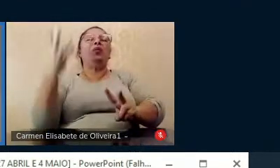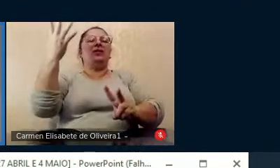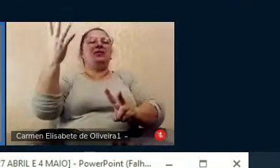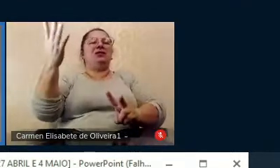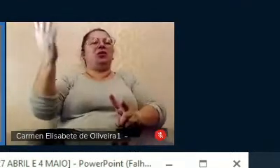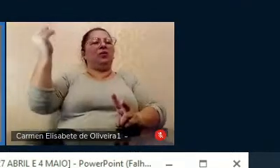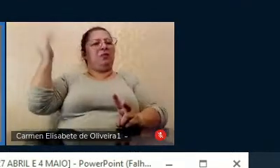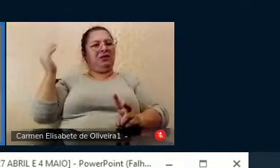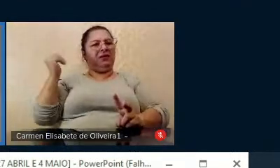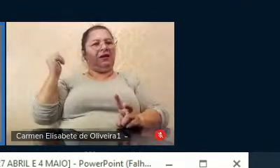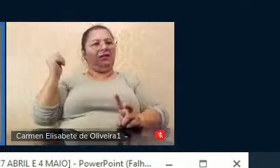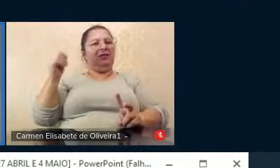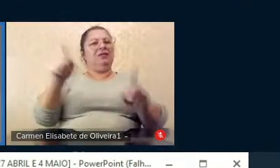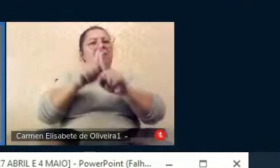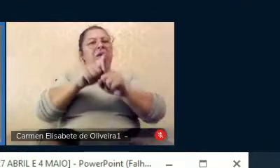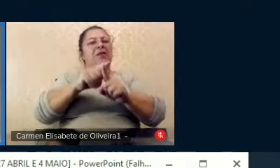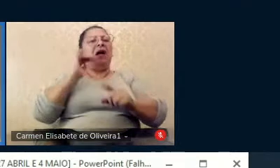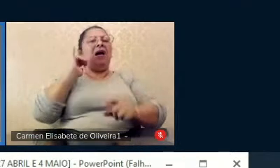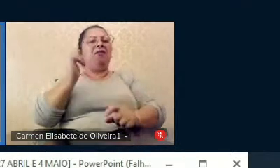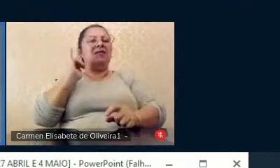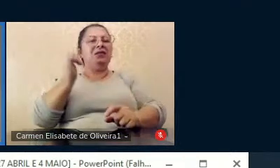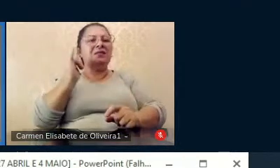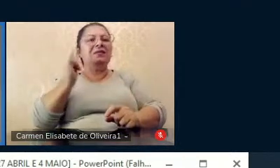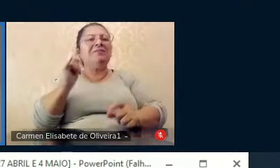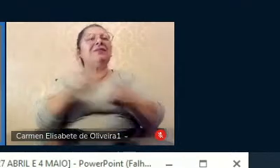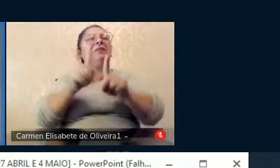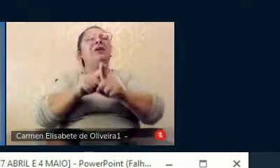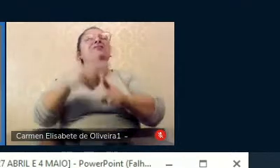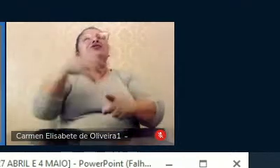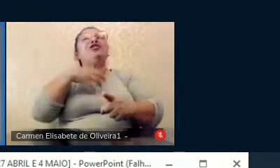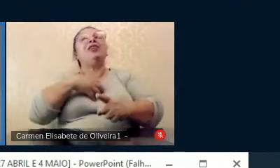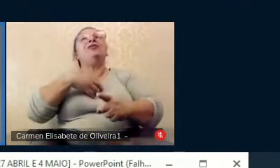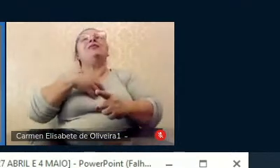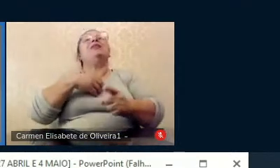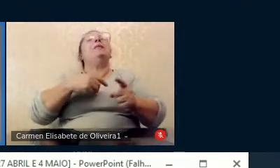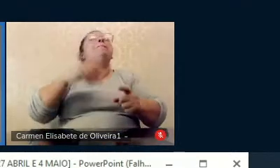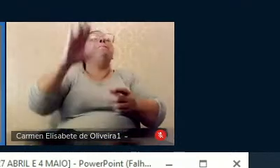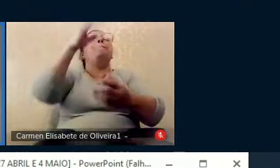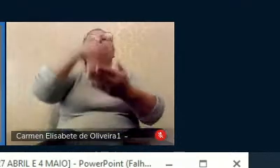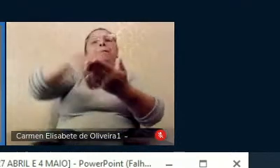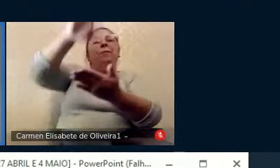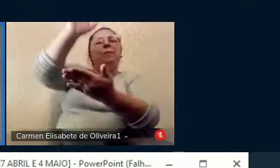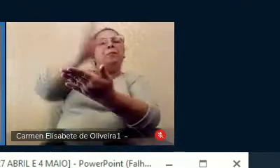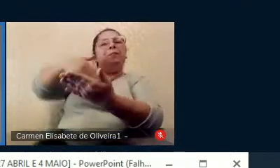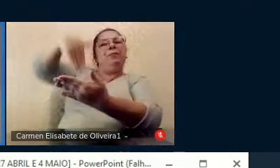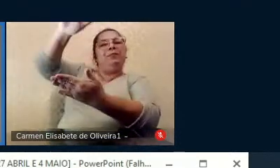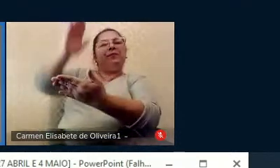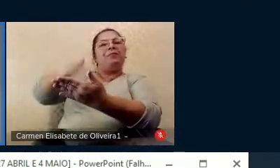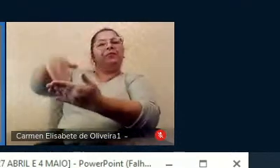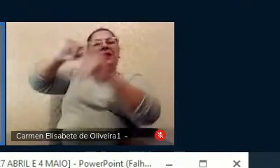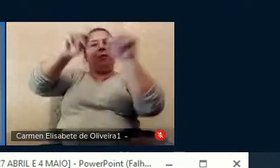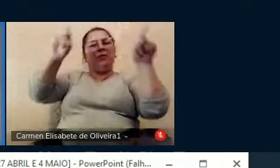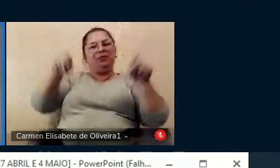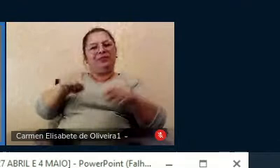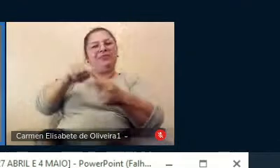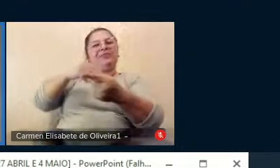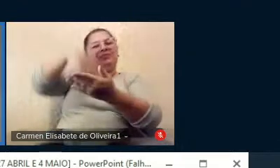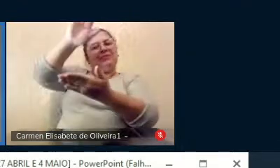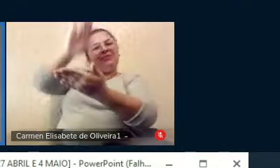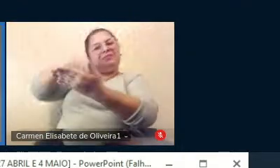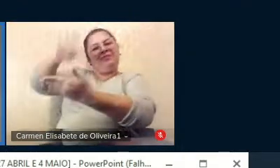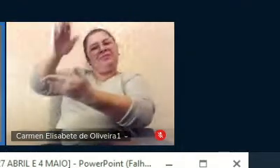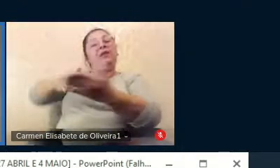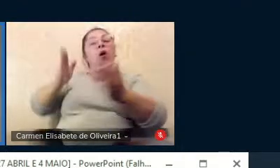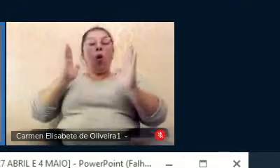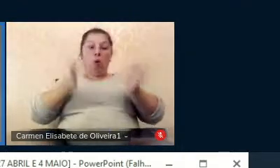narrativas em formas de pinturas. Então, hoje nós sabemos que a literatura também pode ser usada